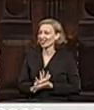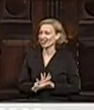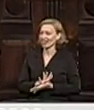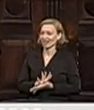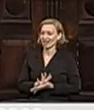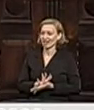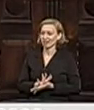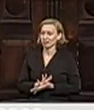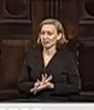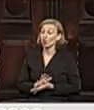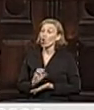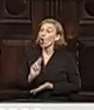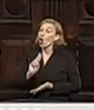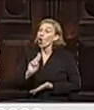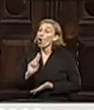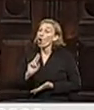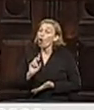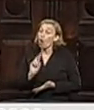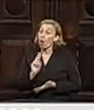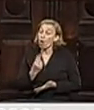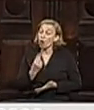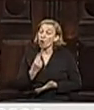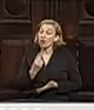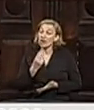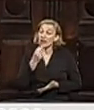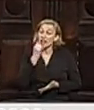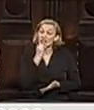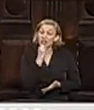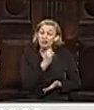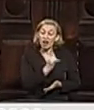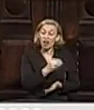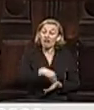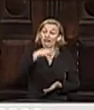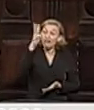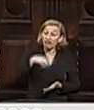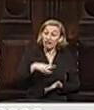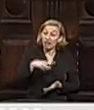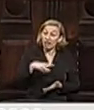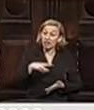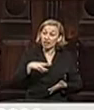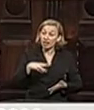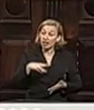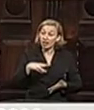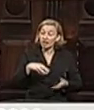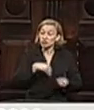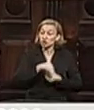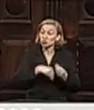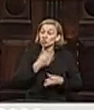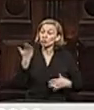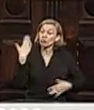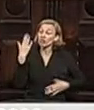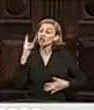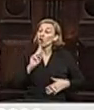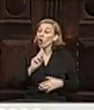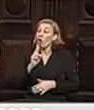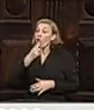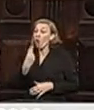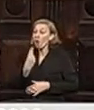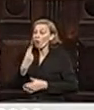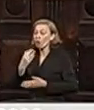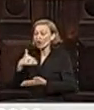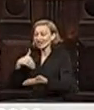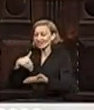Ou ele apresenta denúncia, ou o presidente da República tem a obrigação de exonerá-lo imediatamente